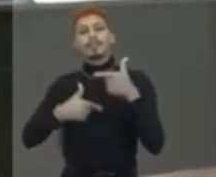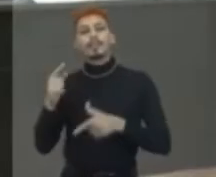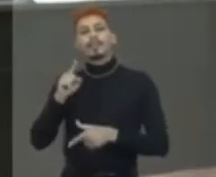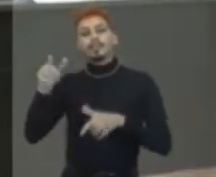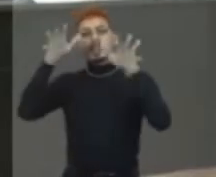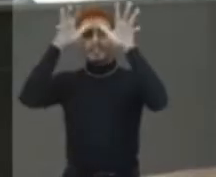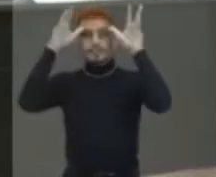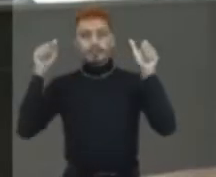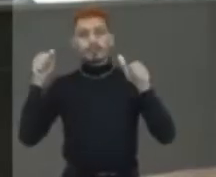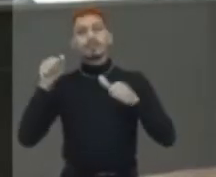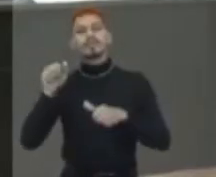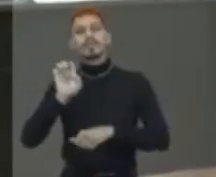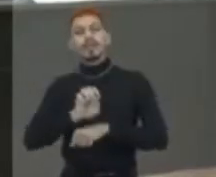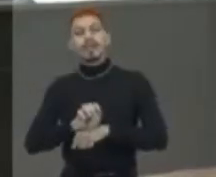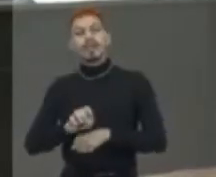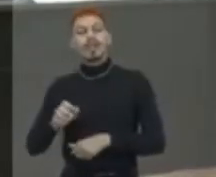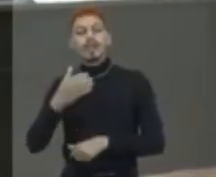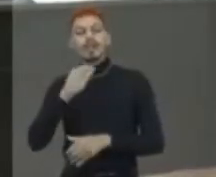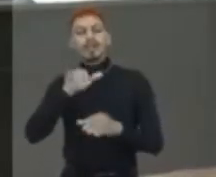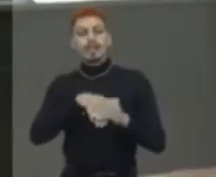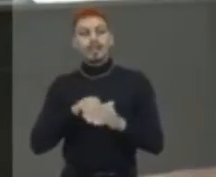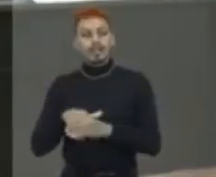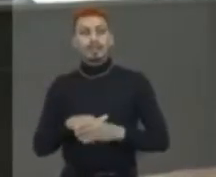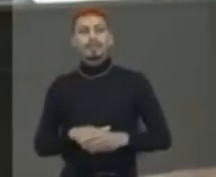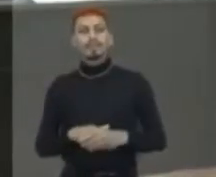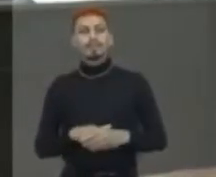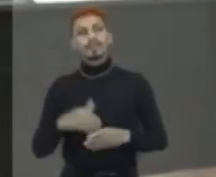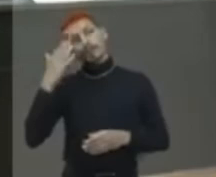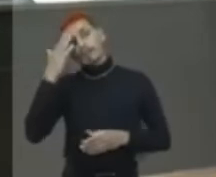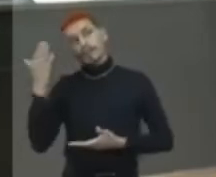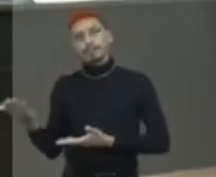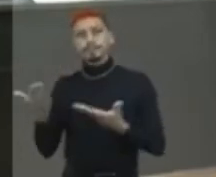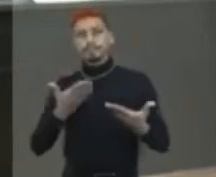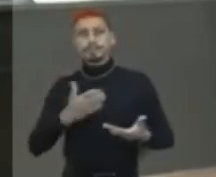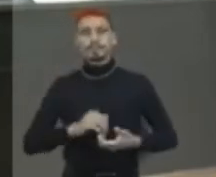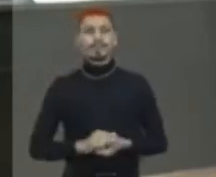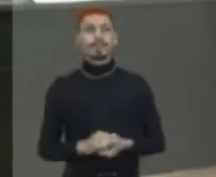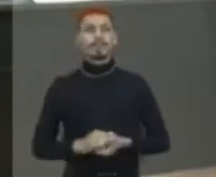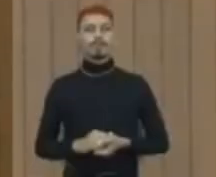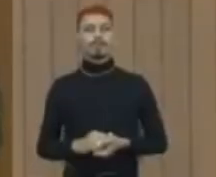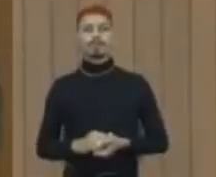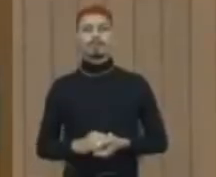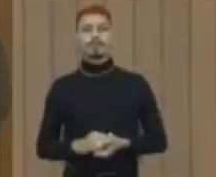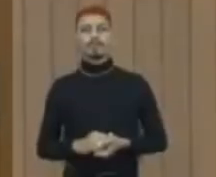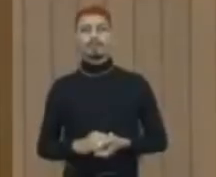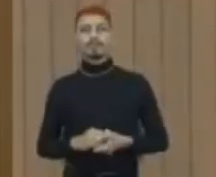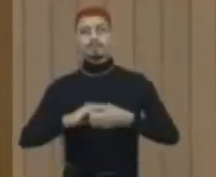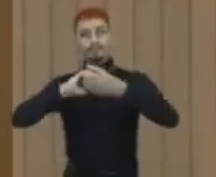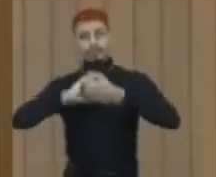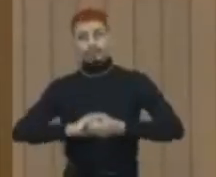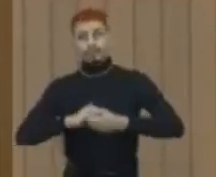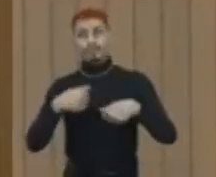enquanto procurador regional eleitoral. Muito obrigado pela sua presença. Saúdo também o